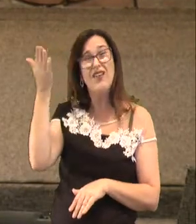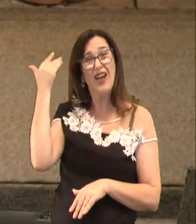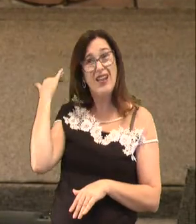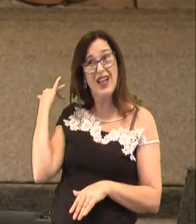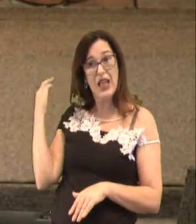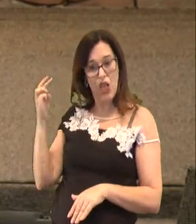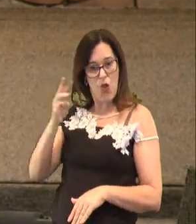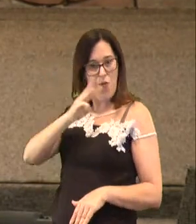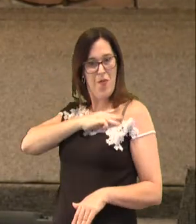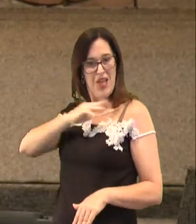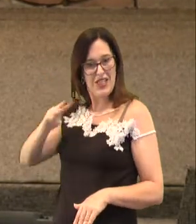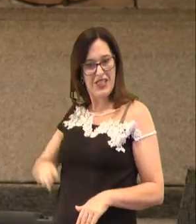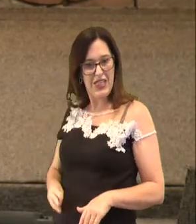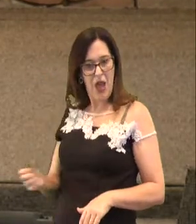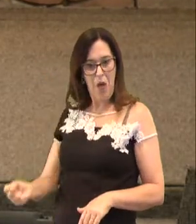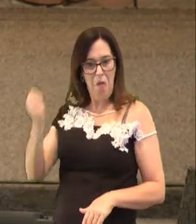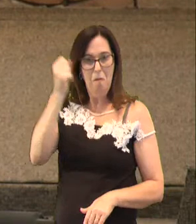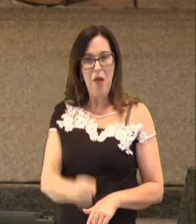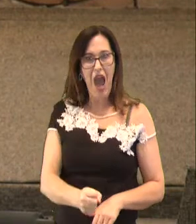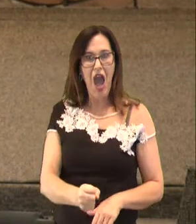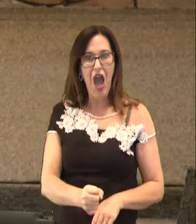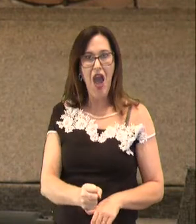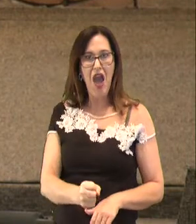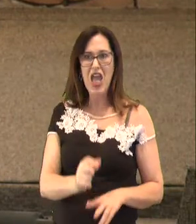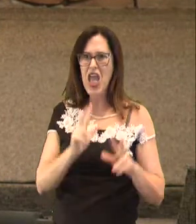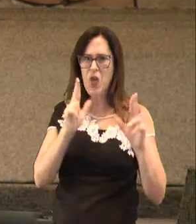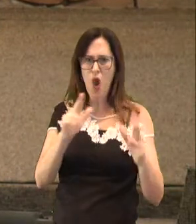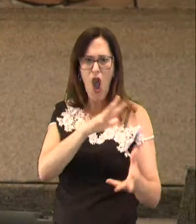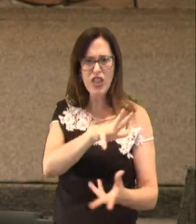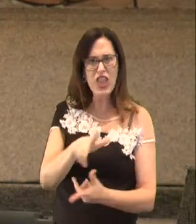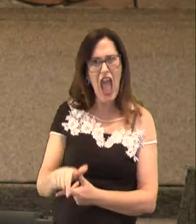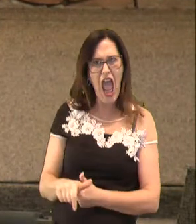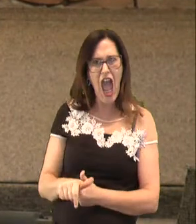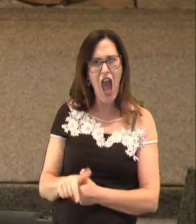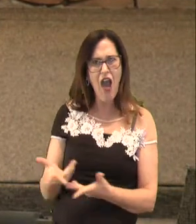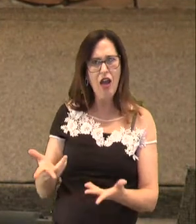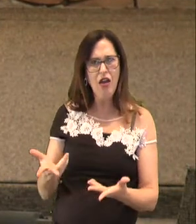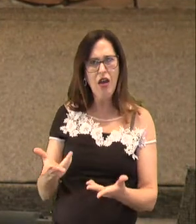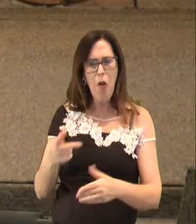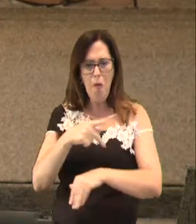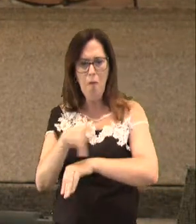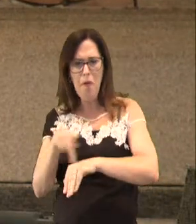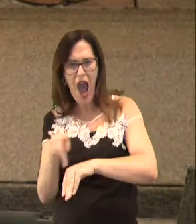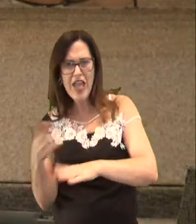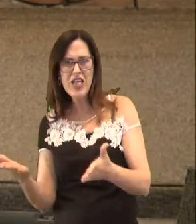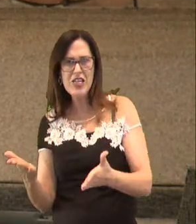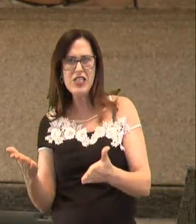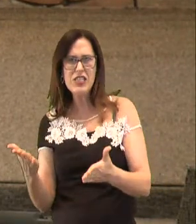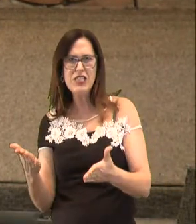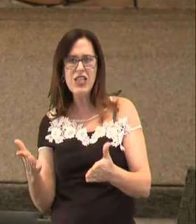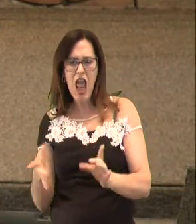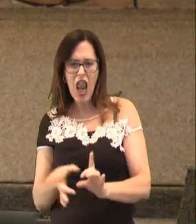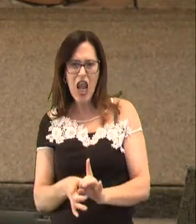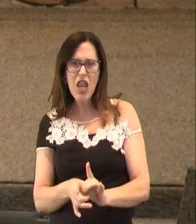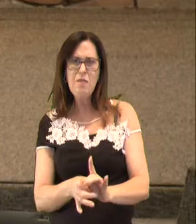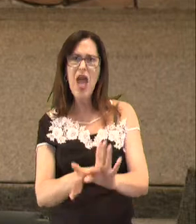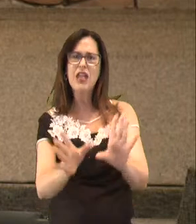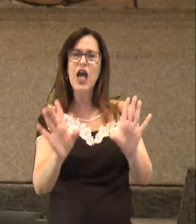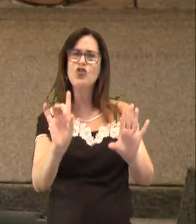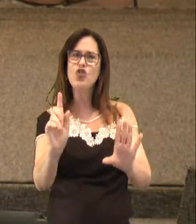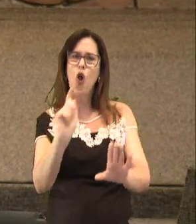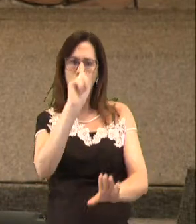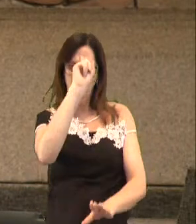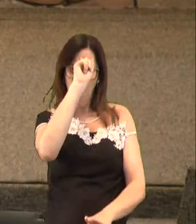viria instituir um reino físico e humano. Muitos achavam que o Messias viria para libertar o povo de Israel apenas do